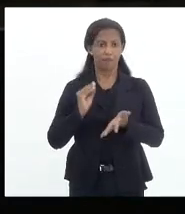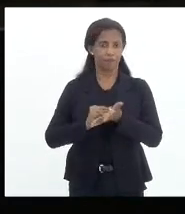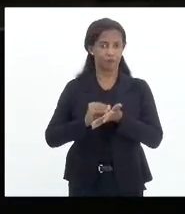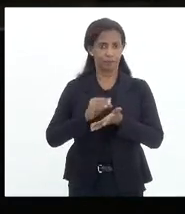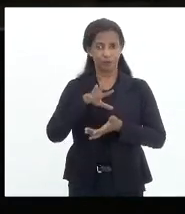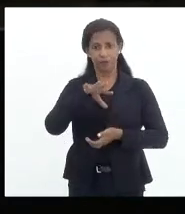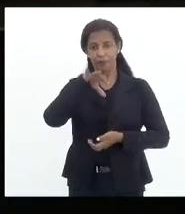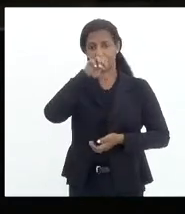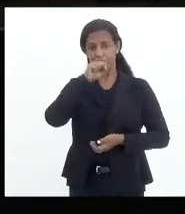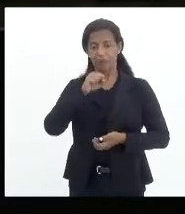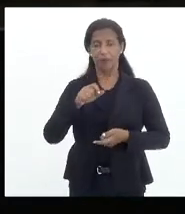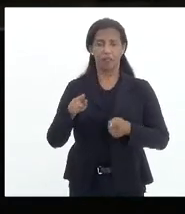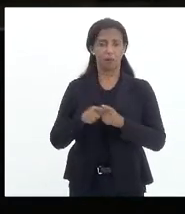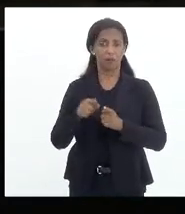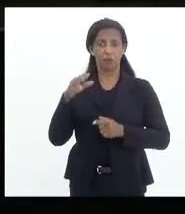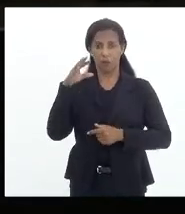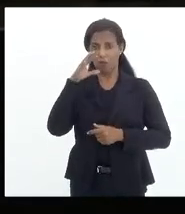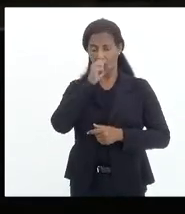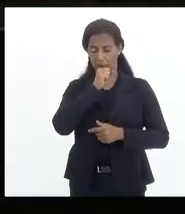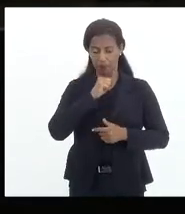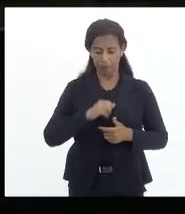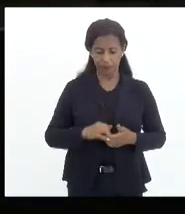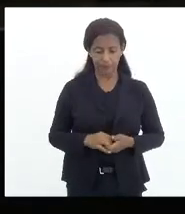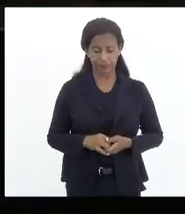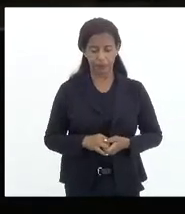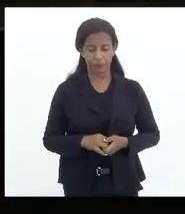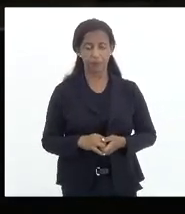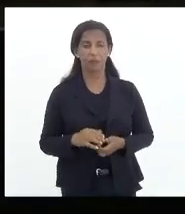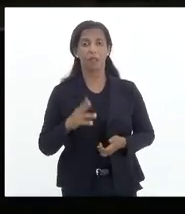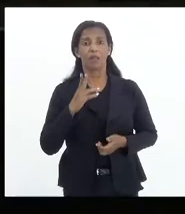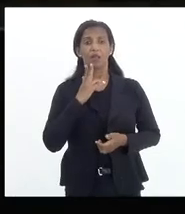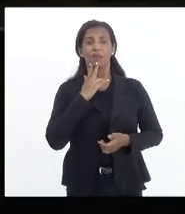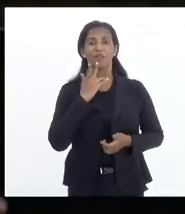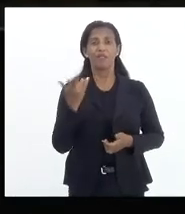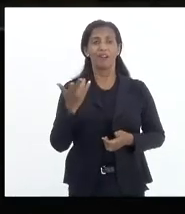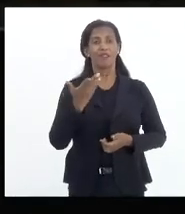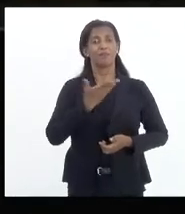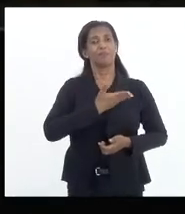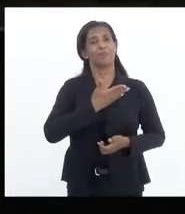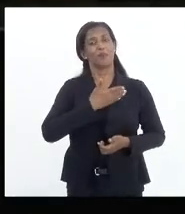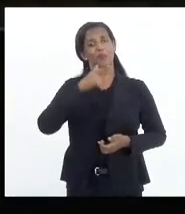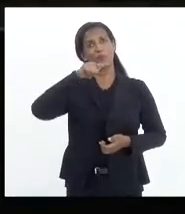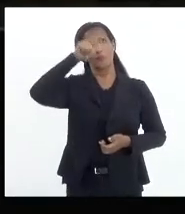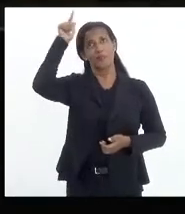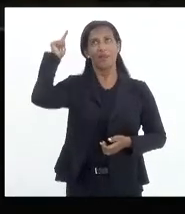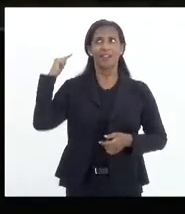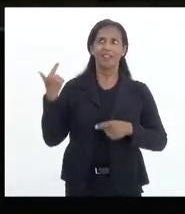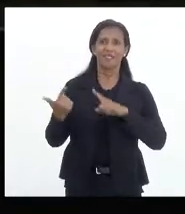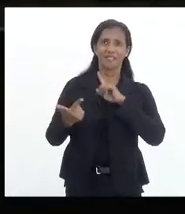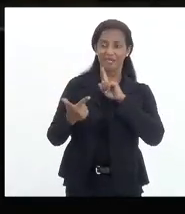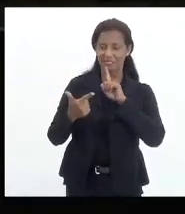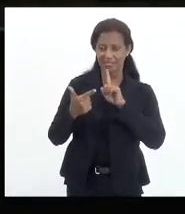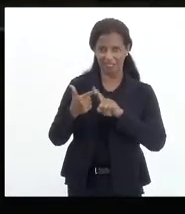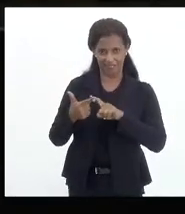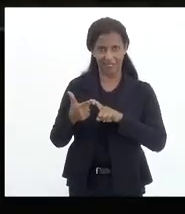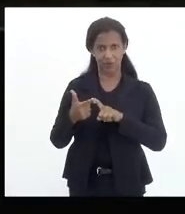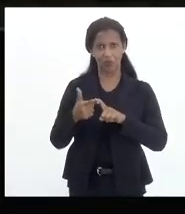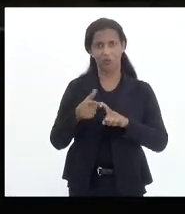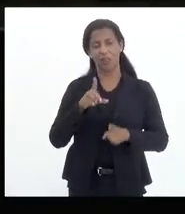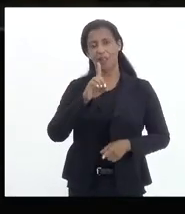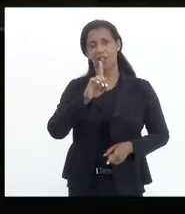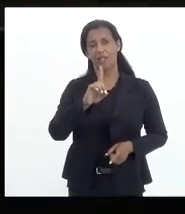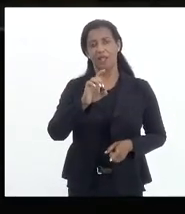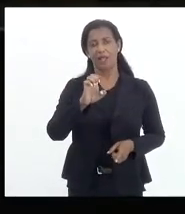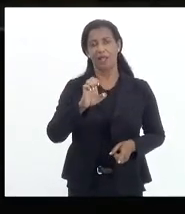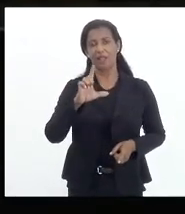recuperar com mais rapidez dizia meu amigo deputado dos Paulo que essa segunda convite que eu peguei que a Valente